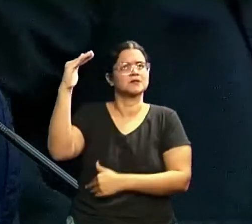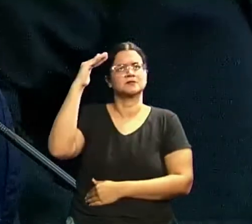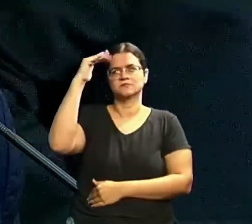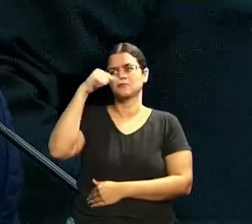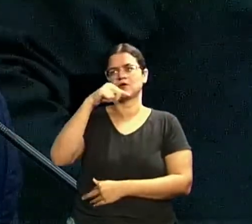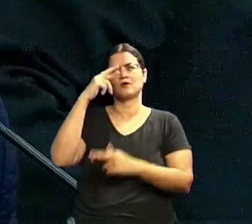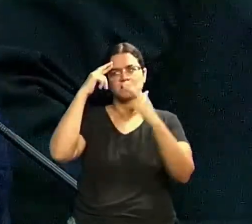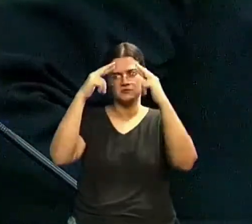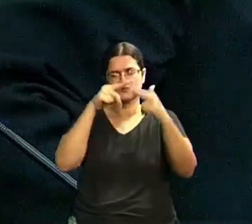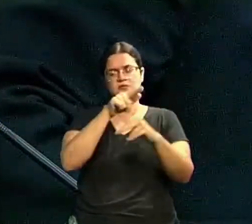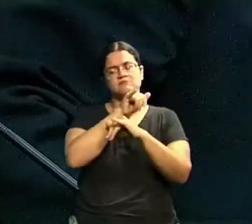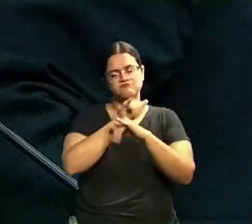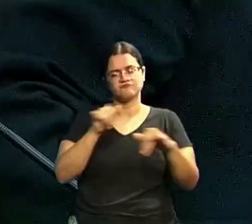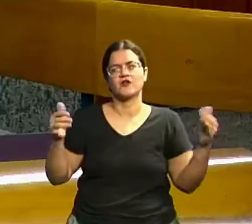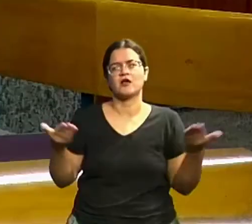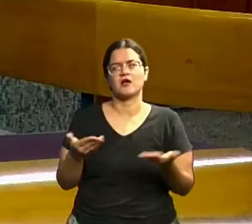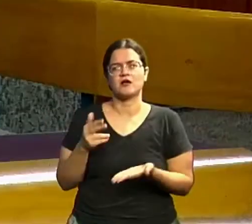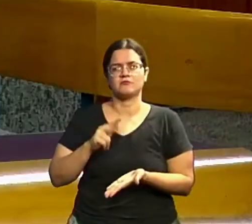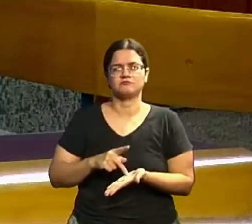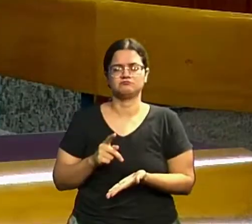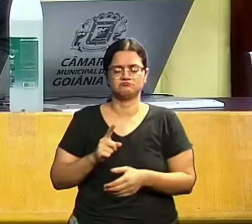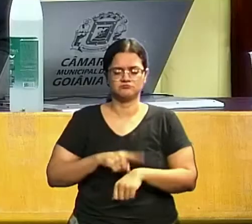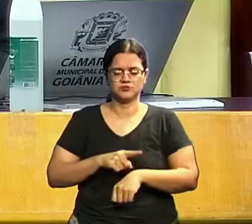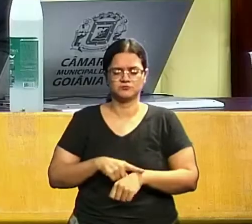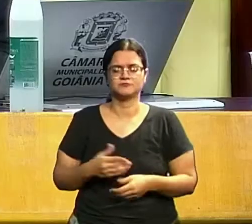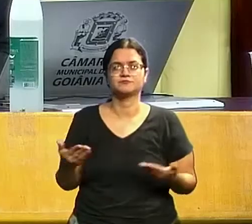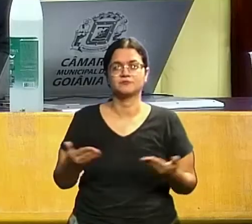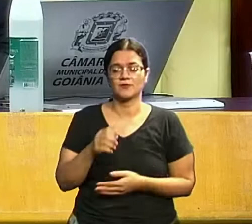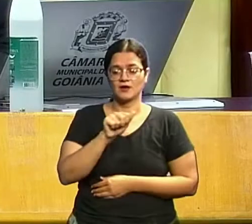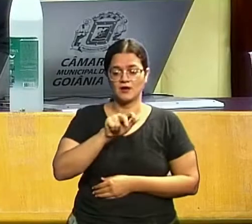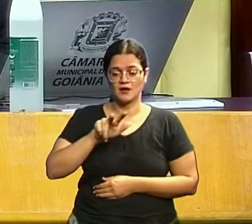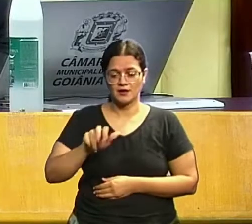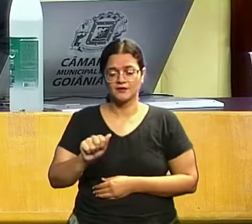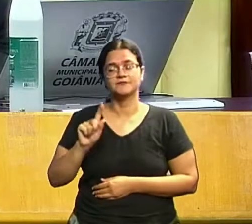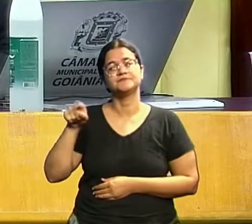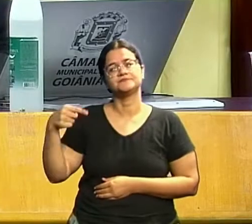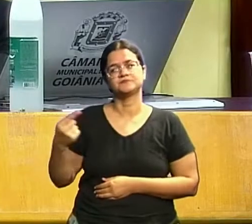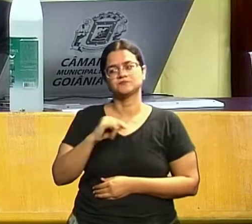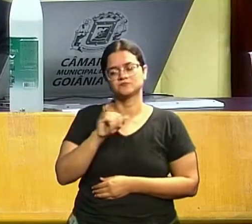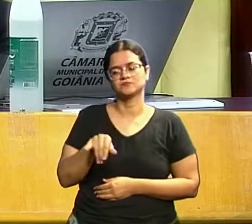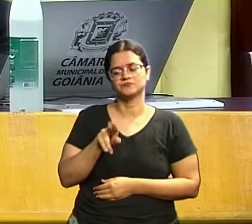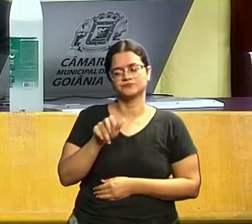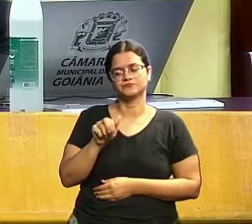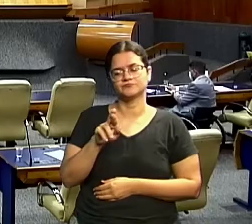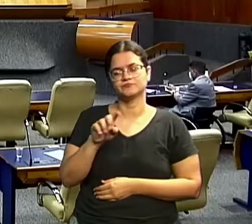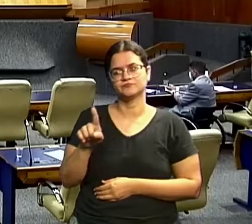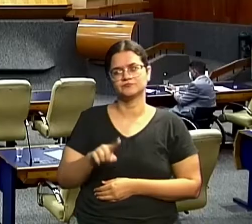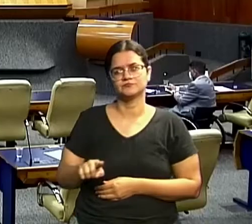Excelência planta isso aqui agora. Vereador Ava Santiago, em seguida vereador Juarez Lopes.